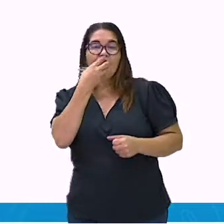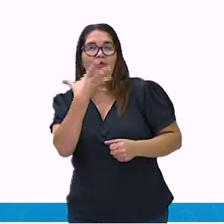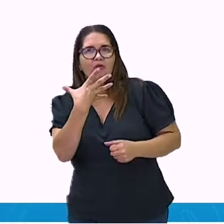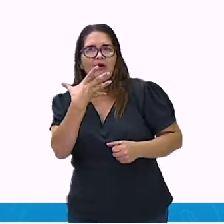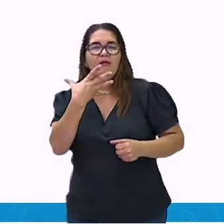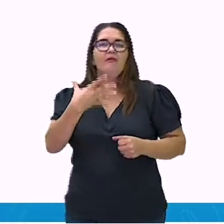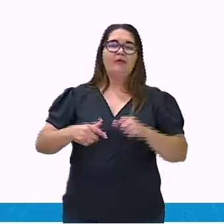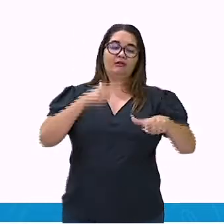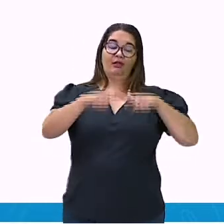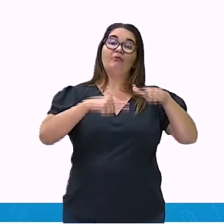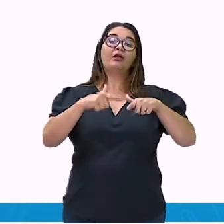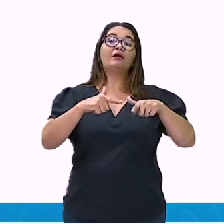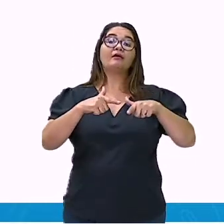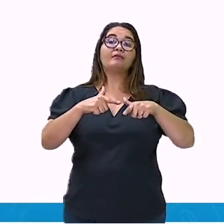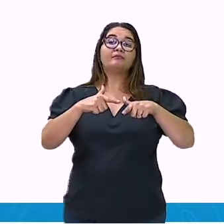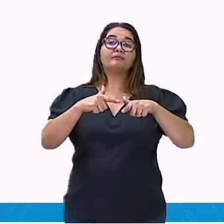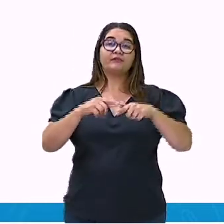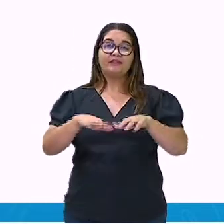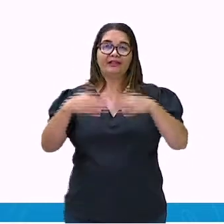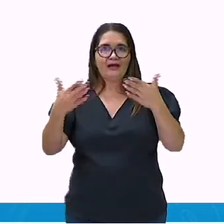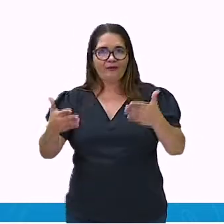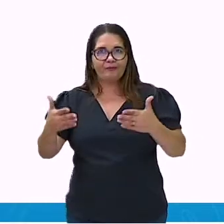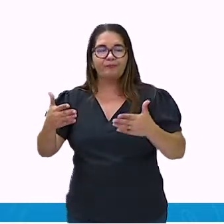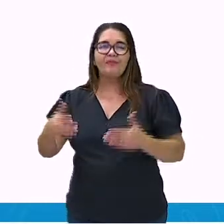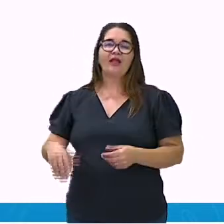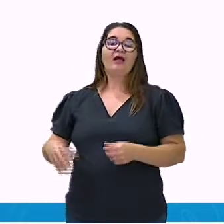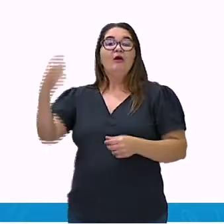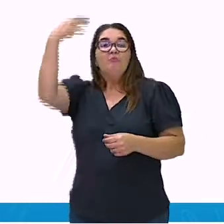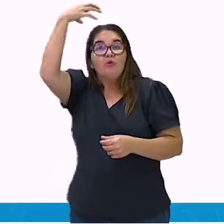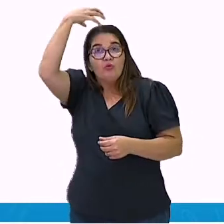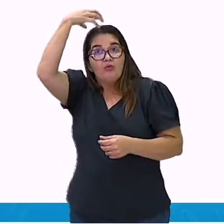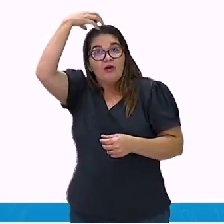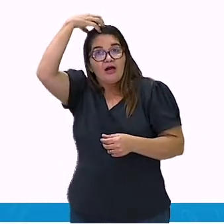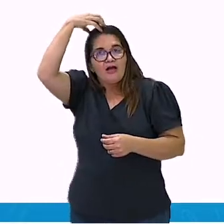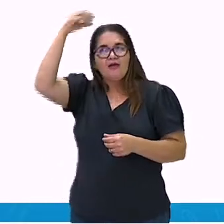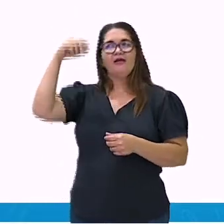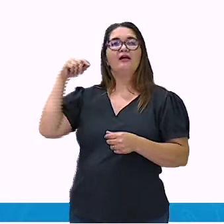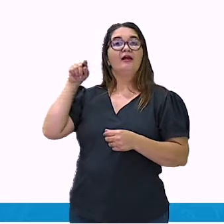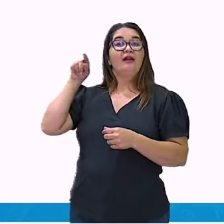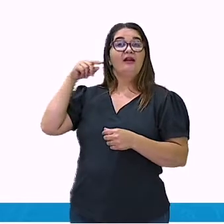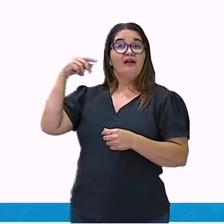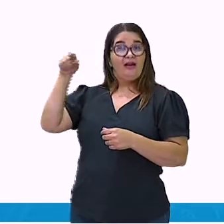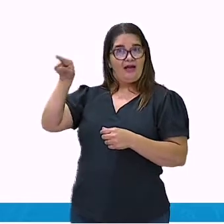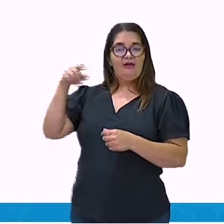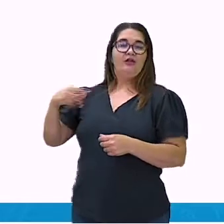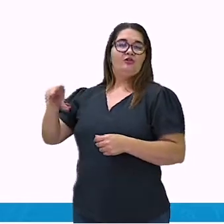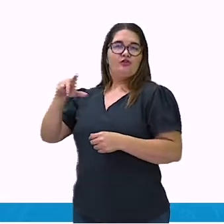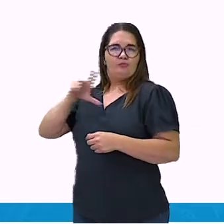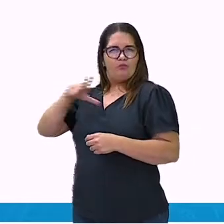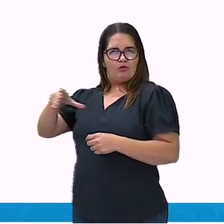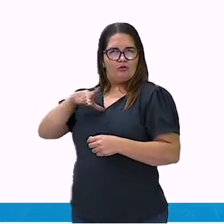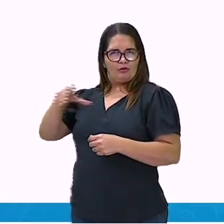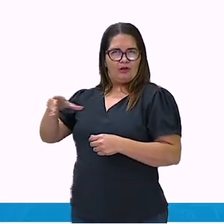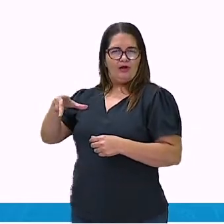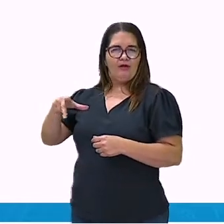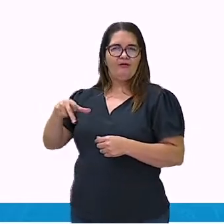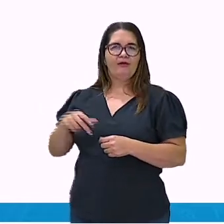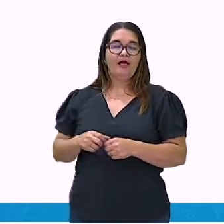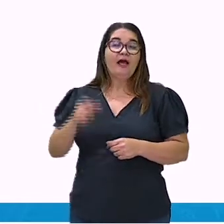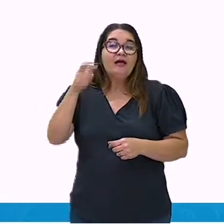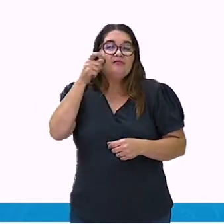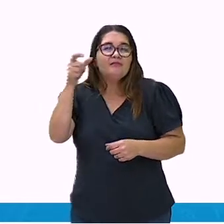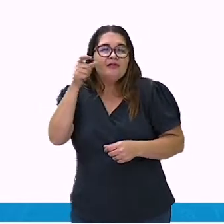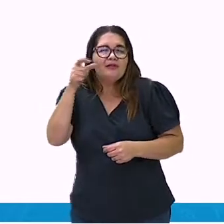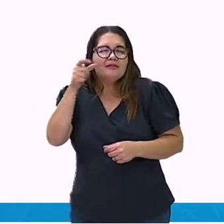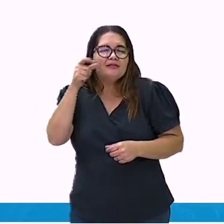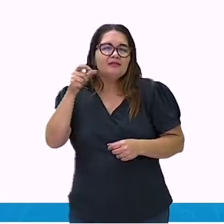aqui era da cana-de-açúcar. Existia exploração, mas eram poucas, de metais e pedras preciosas. A articulação